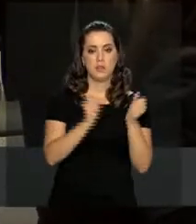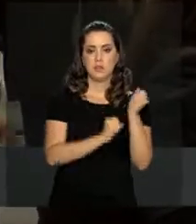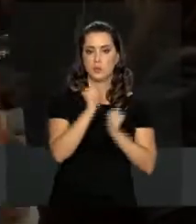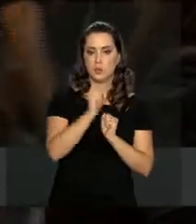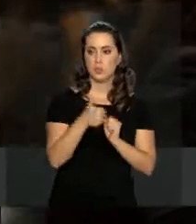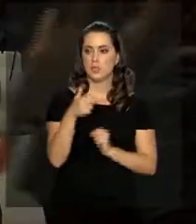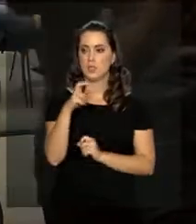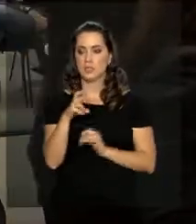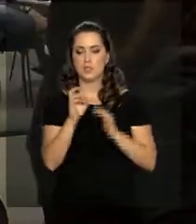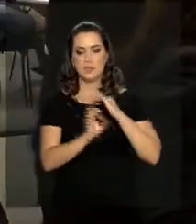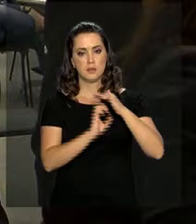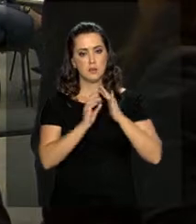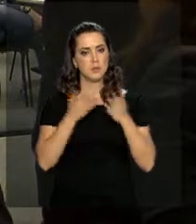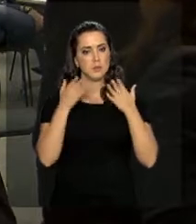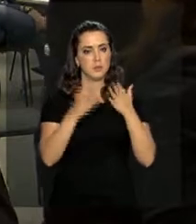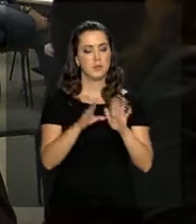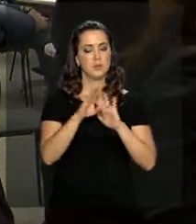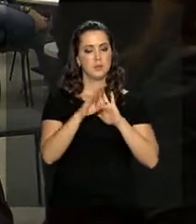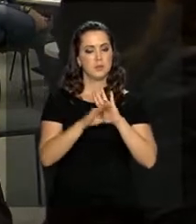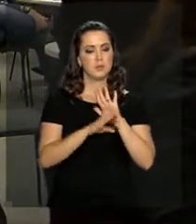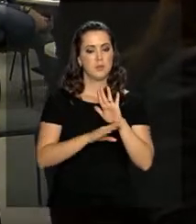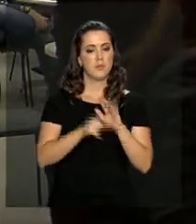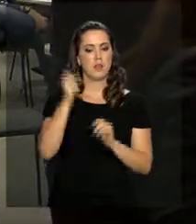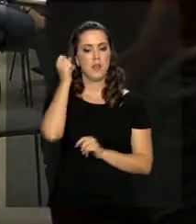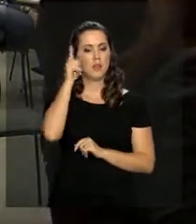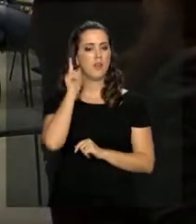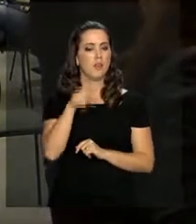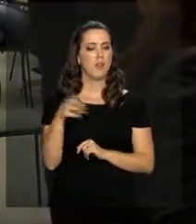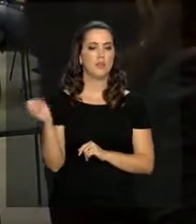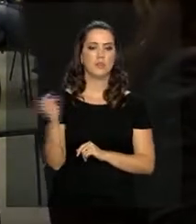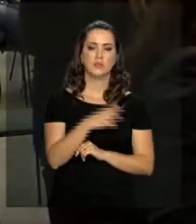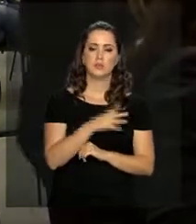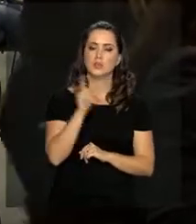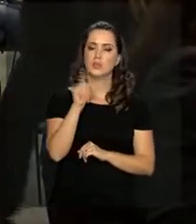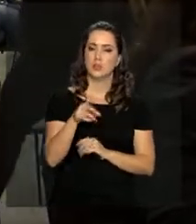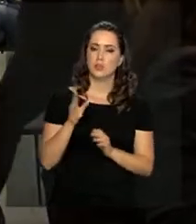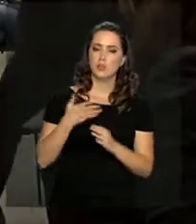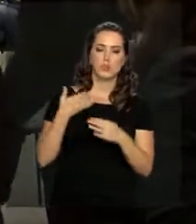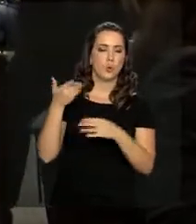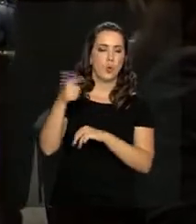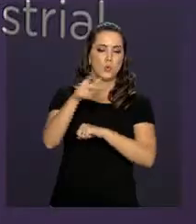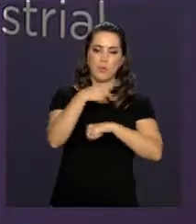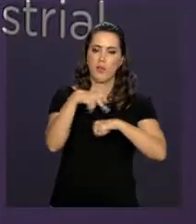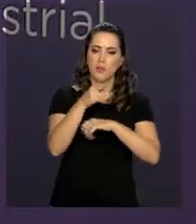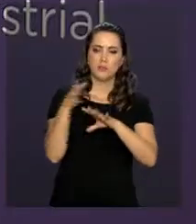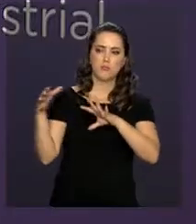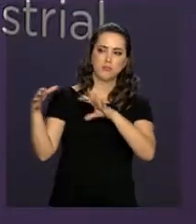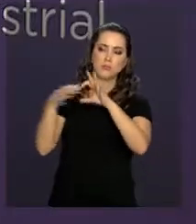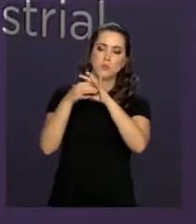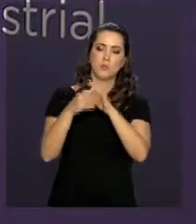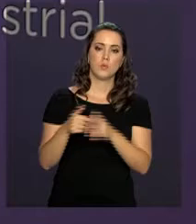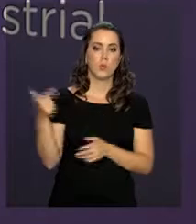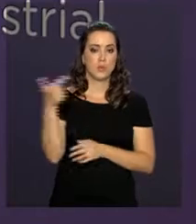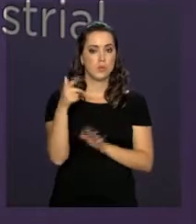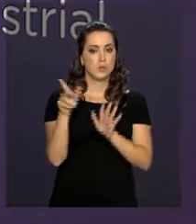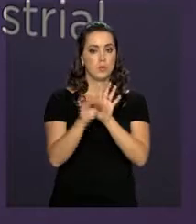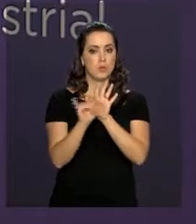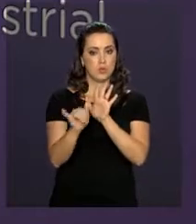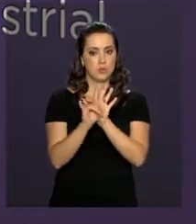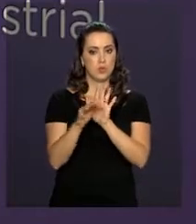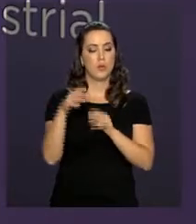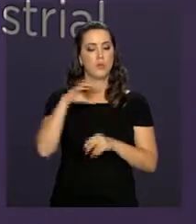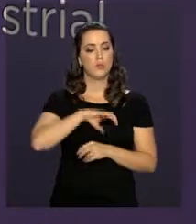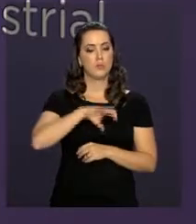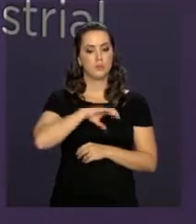portugal participaram do programa a ideia é fazer a inovação cruzar fronteiras o segundo edital está sendo feito em portugal